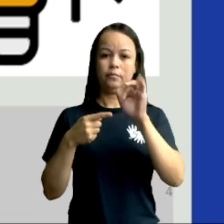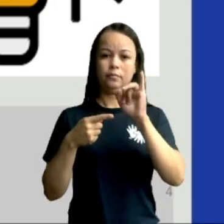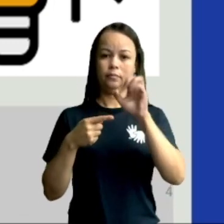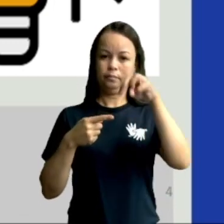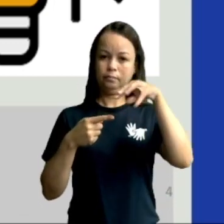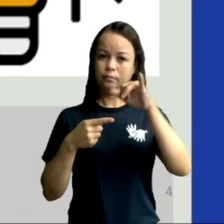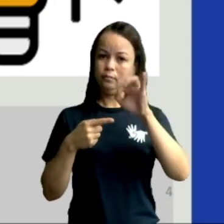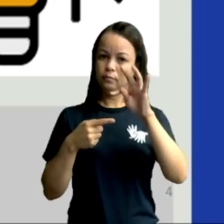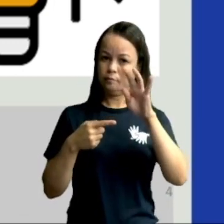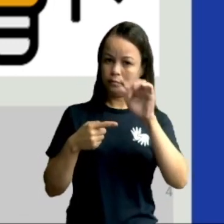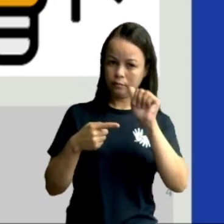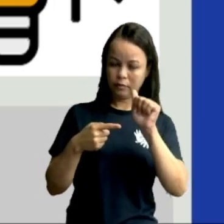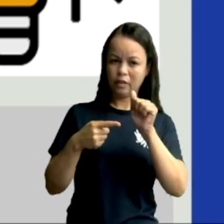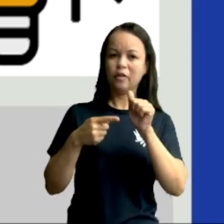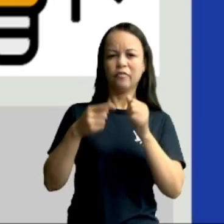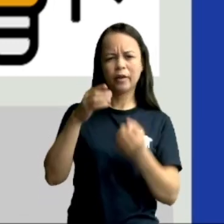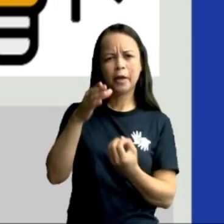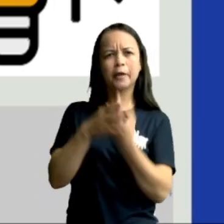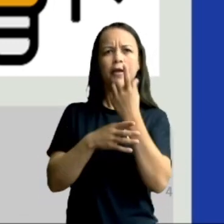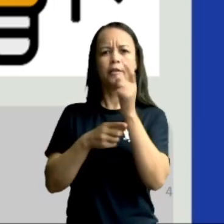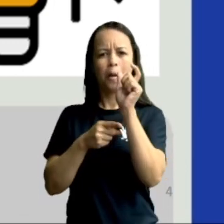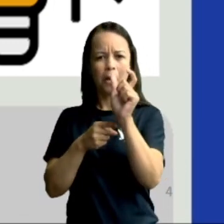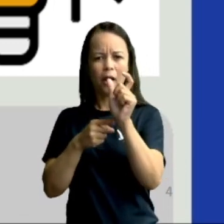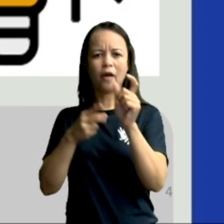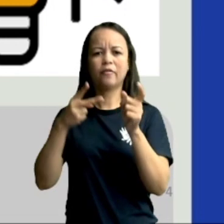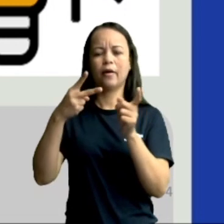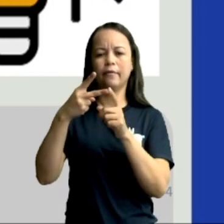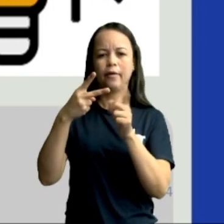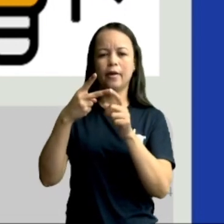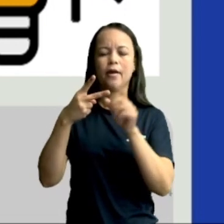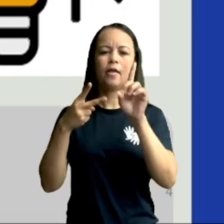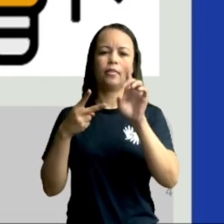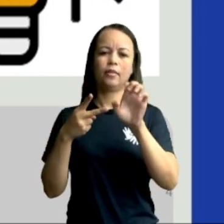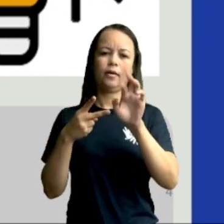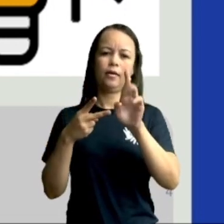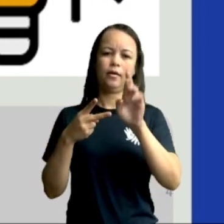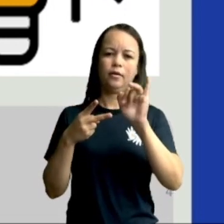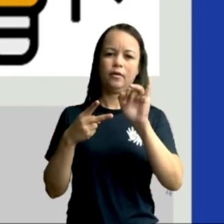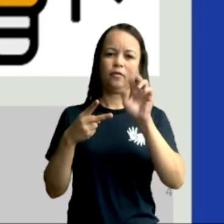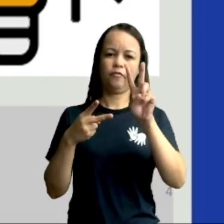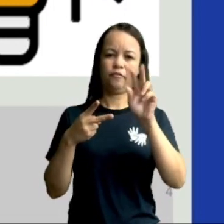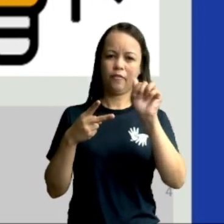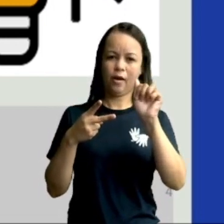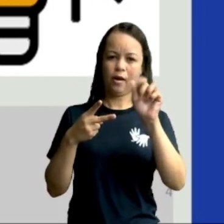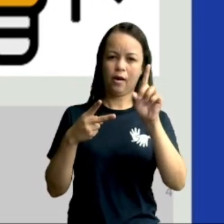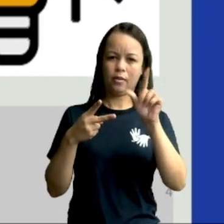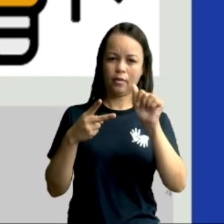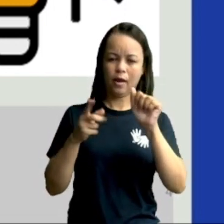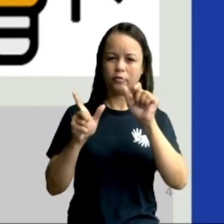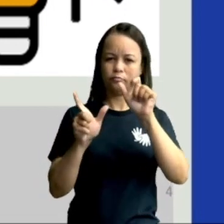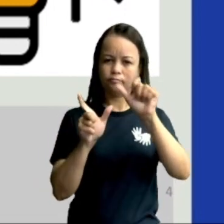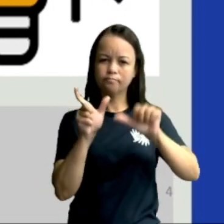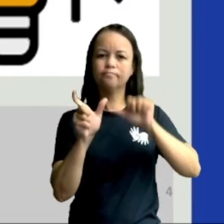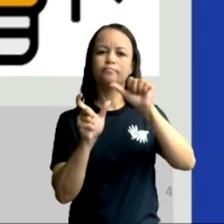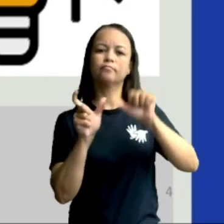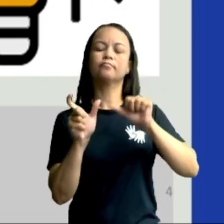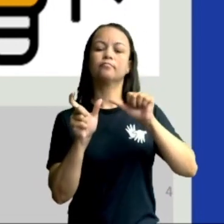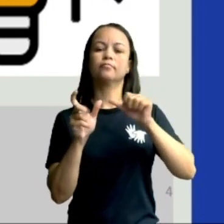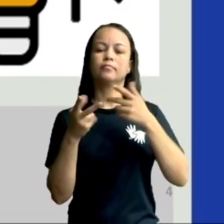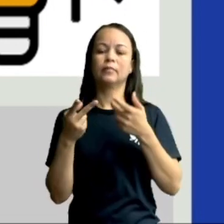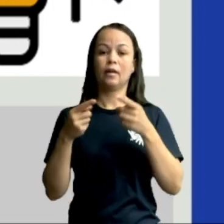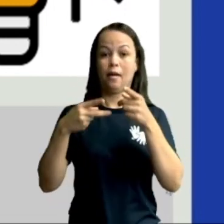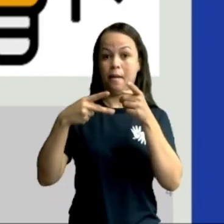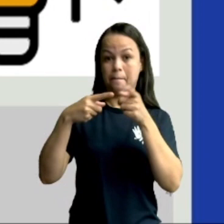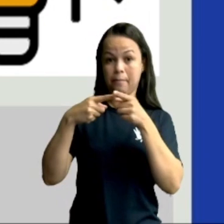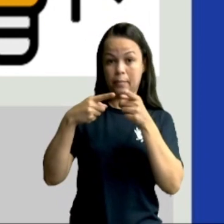e depois as palavras derivadas. As palavras primitivas são palavras que servem